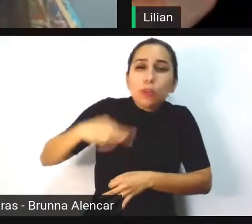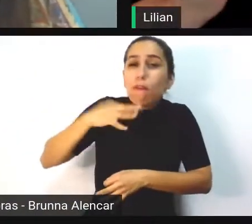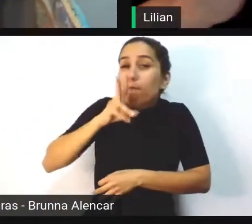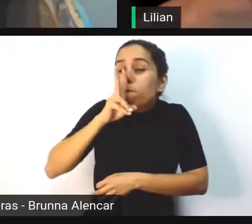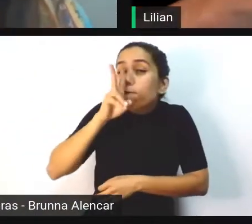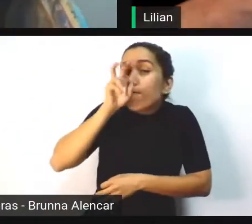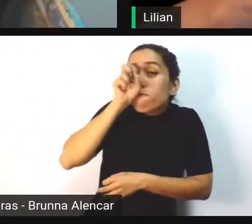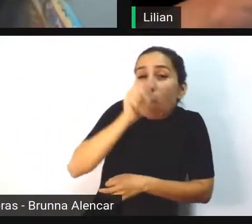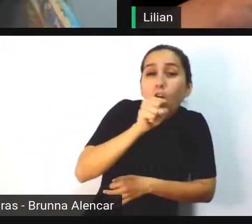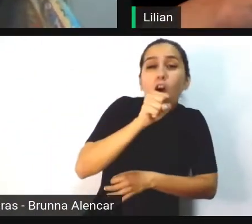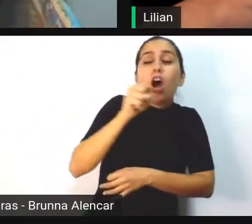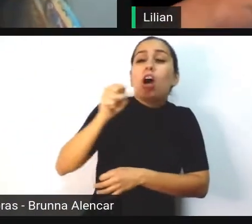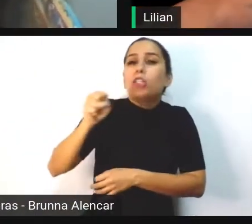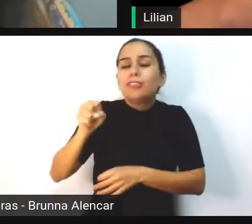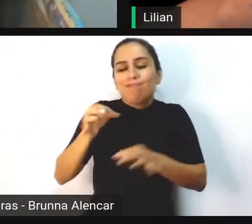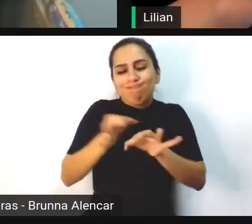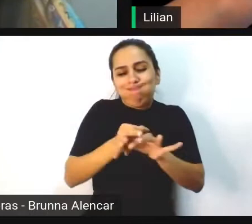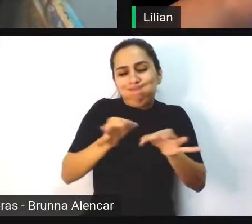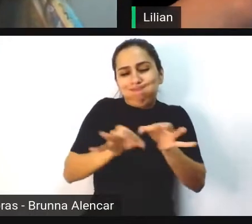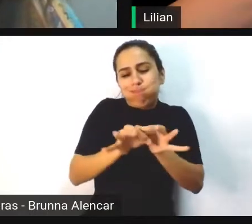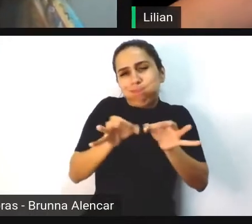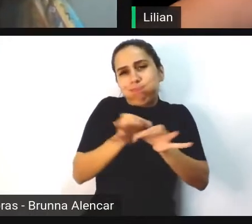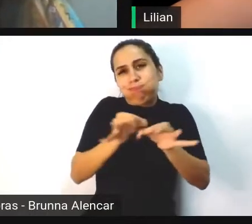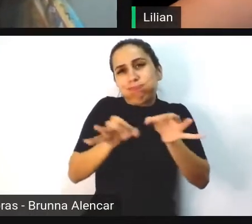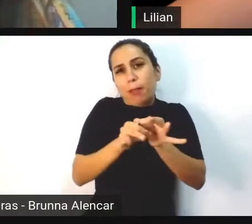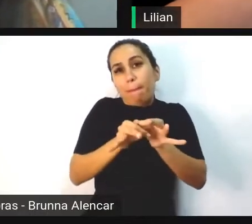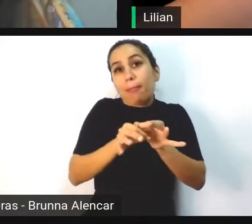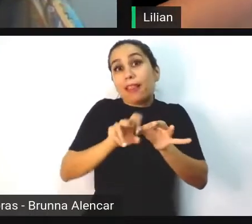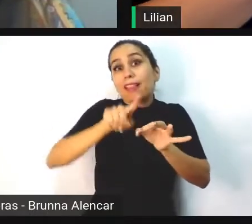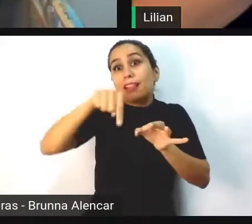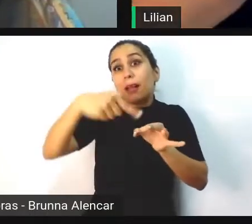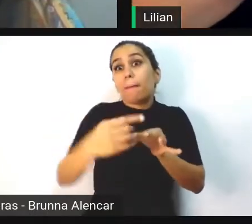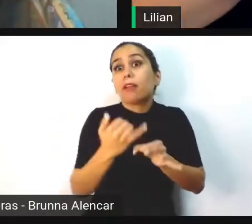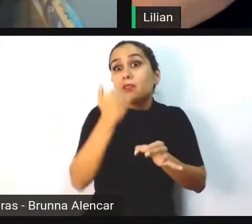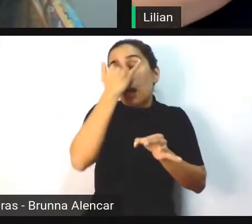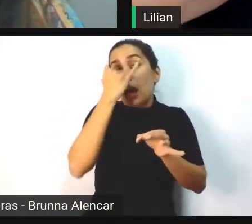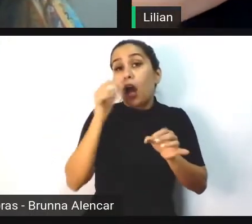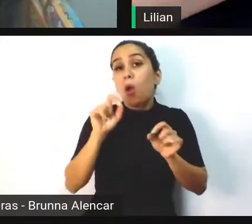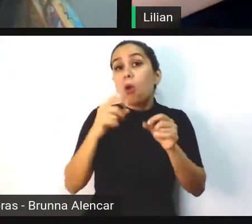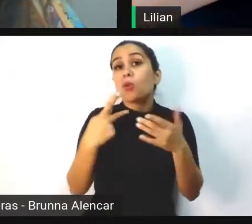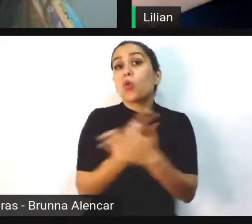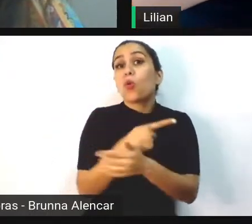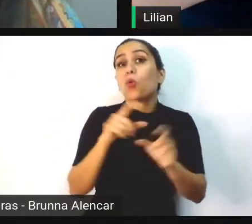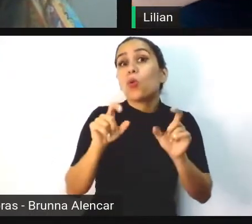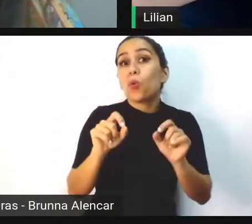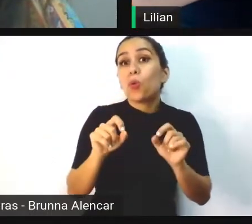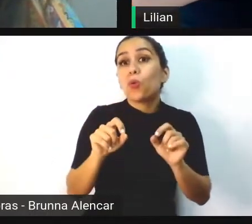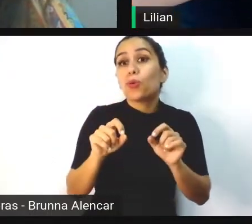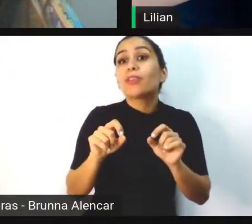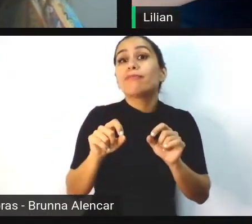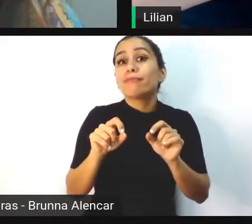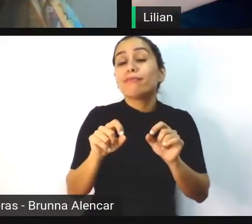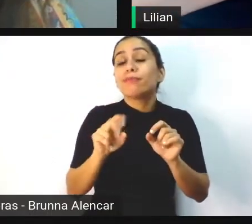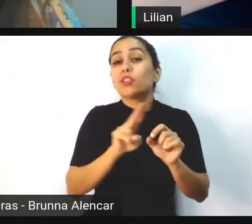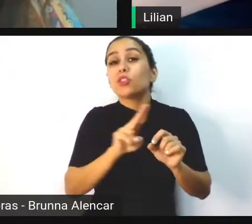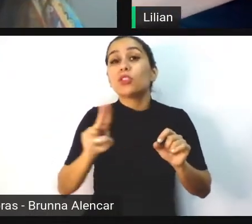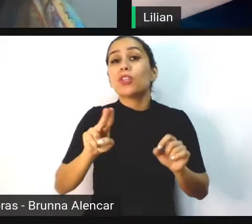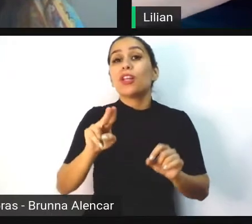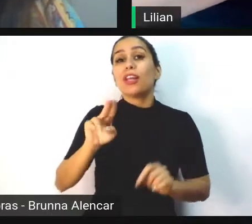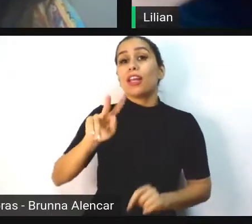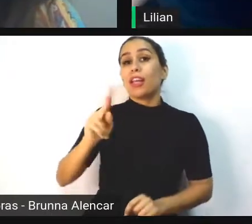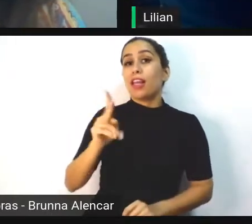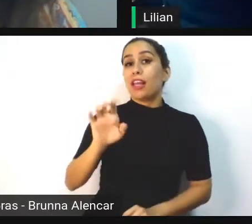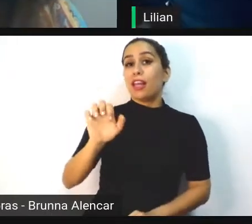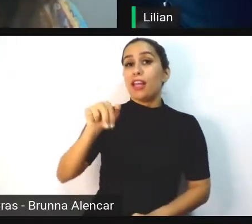ser expulso e vamos ter aqui, ó, que passa o nervo e vamos ter o que a gente chama de hérnia de